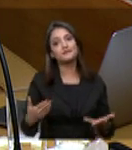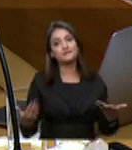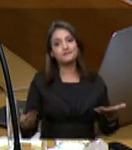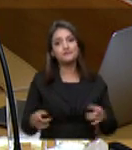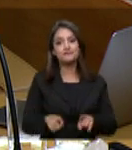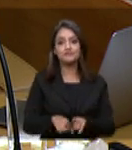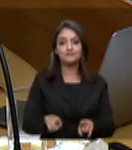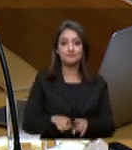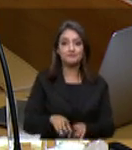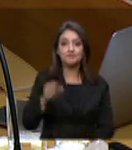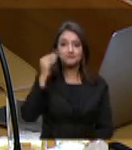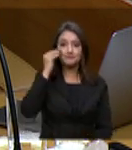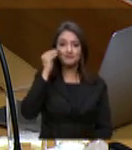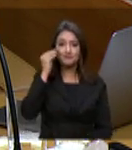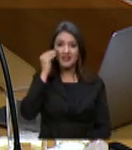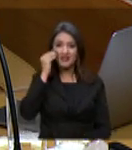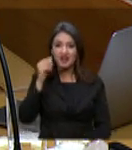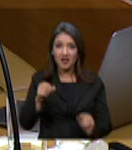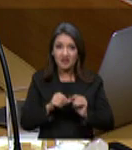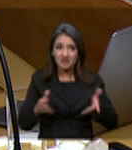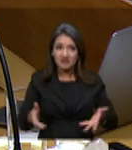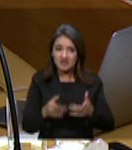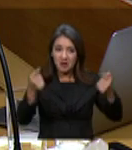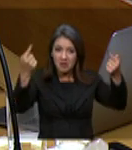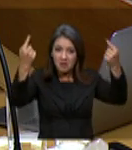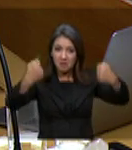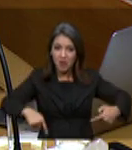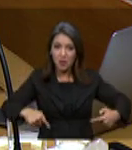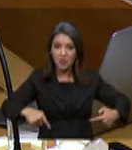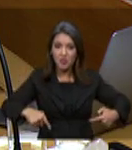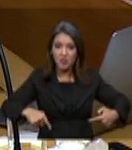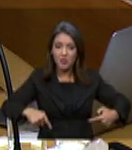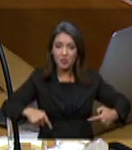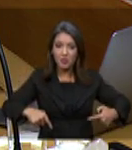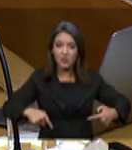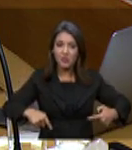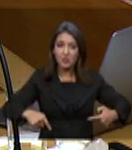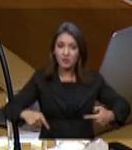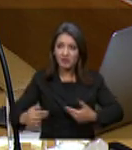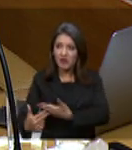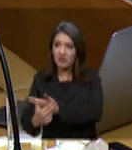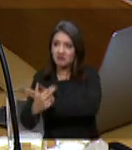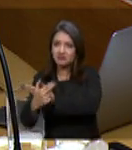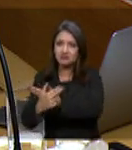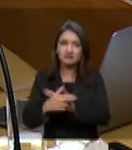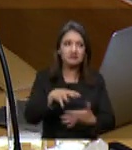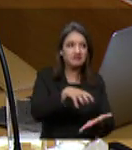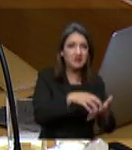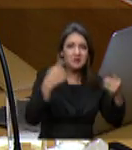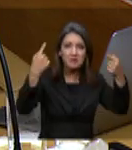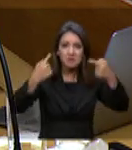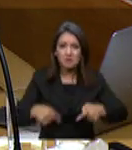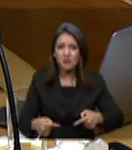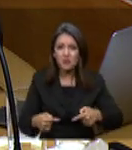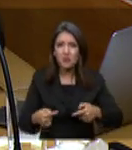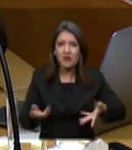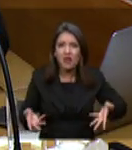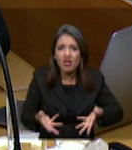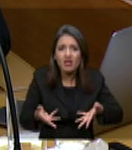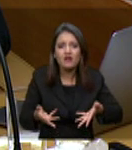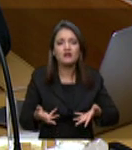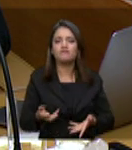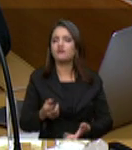tentar criar esse tipo de contrariedades e esse tipo de animosidade é